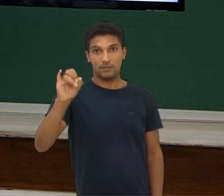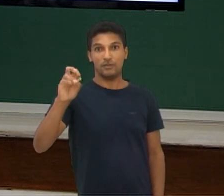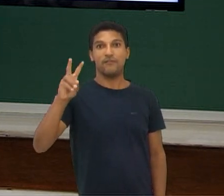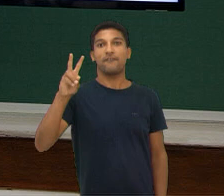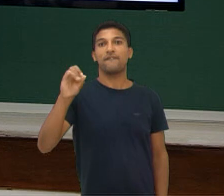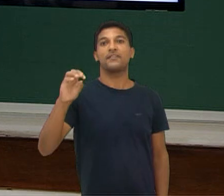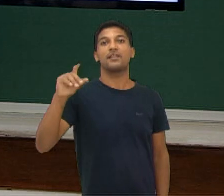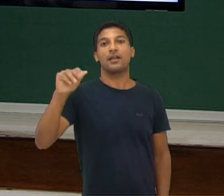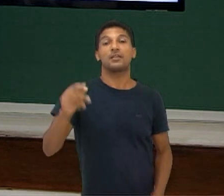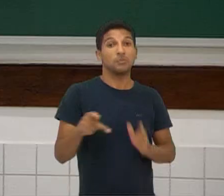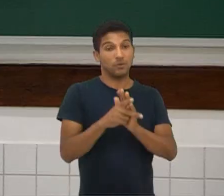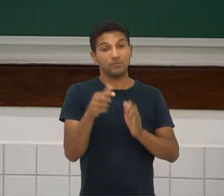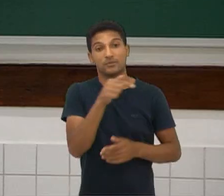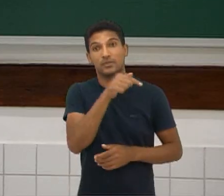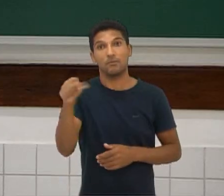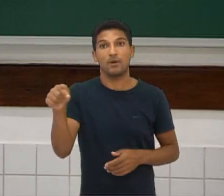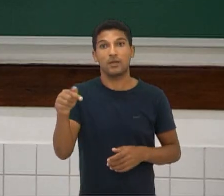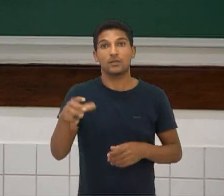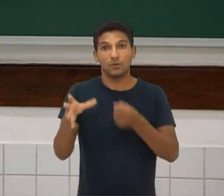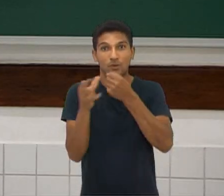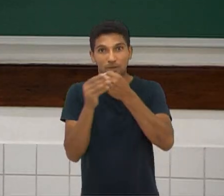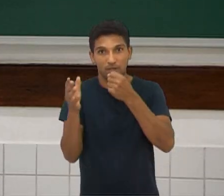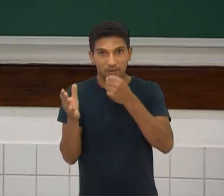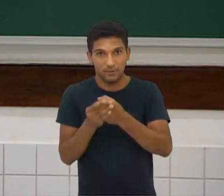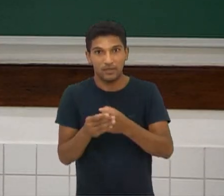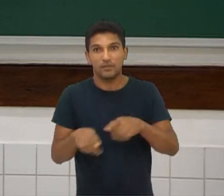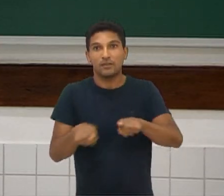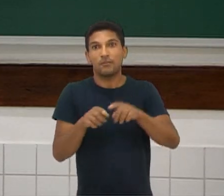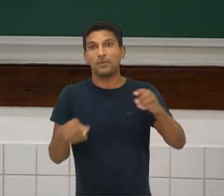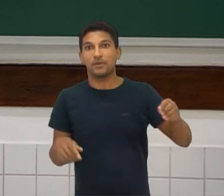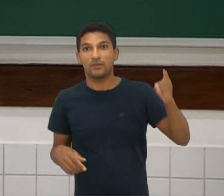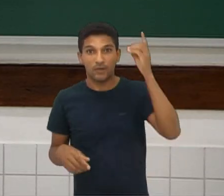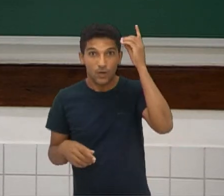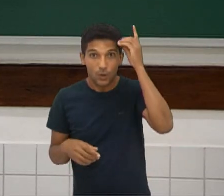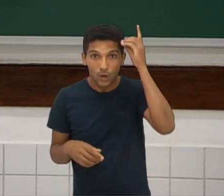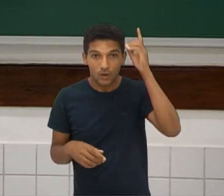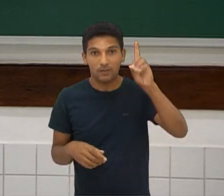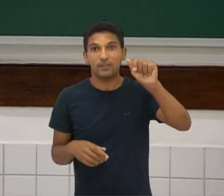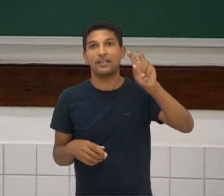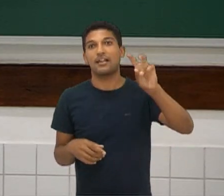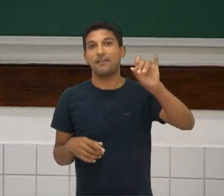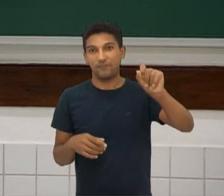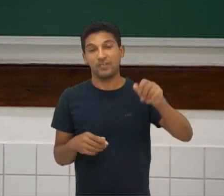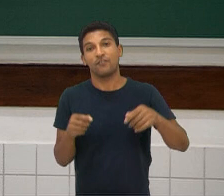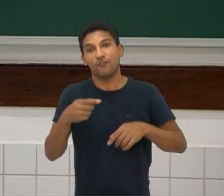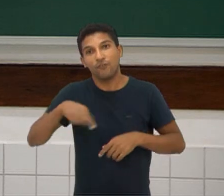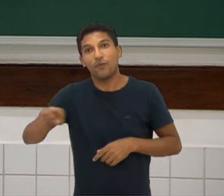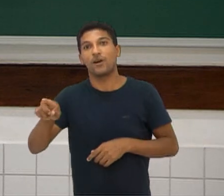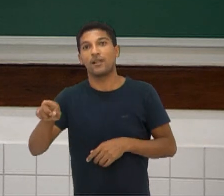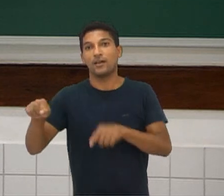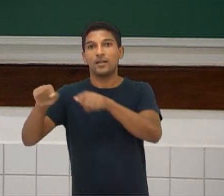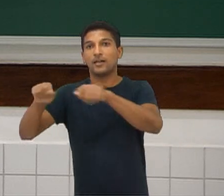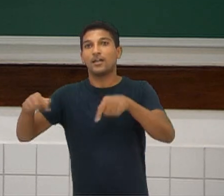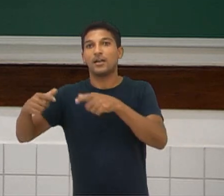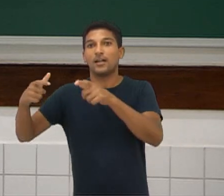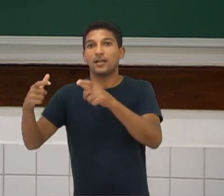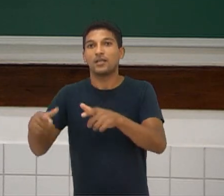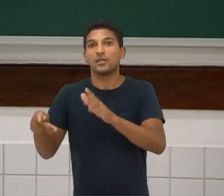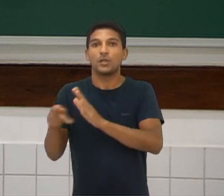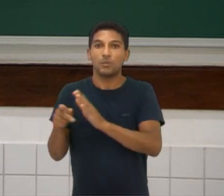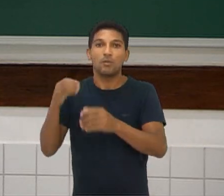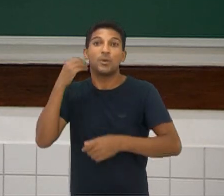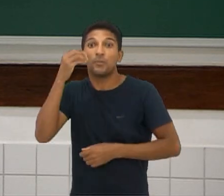falamos um pouquinho de radioatividade. O Davi esteve lá no Parque da Ciência fazendo uns experimentos junto com o Alan, né?